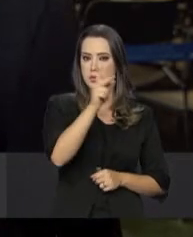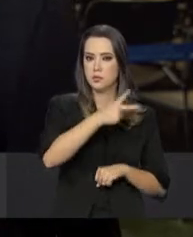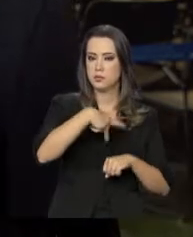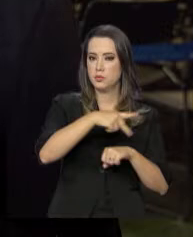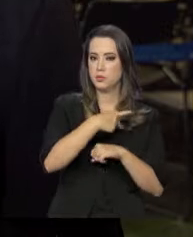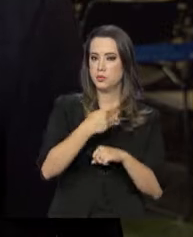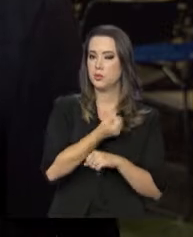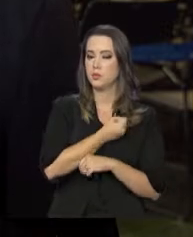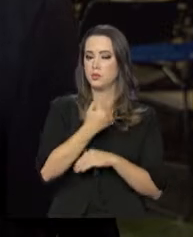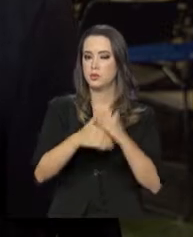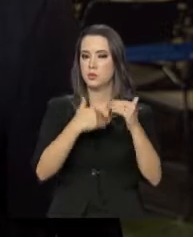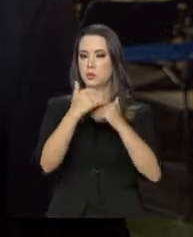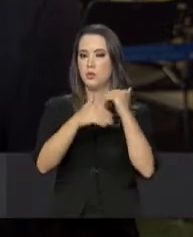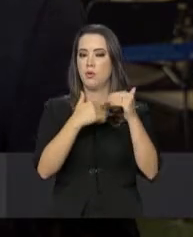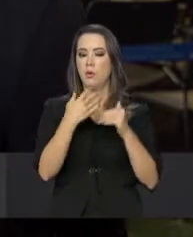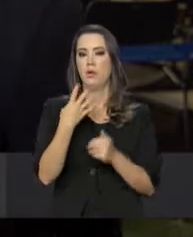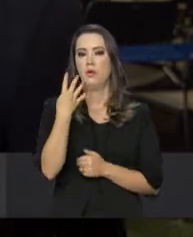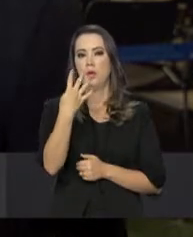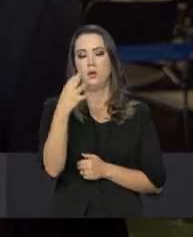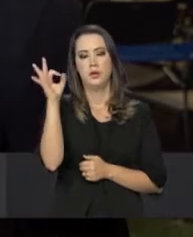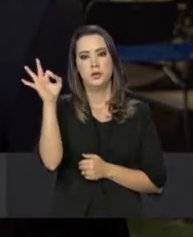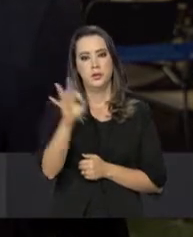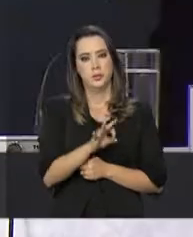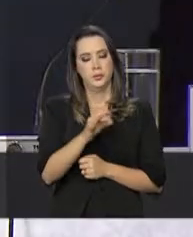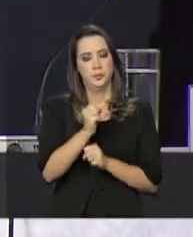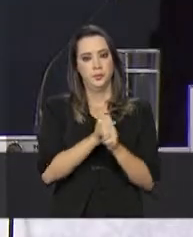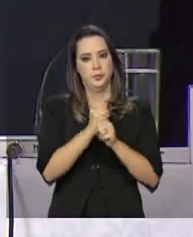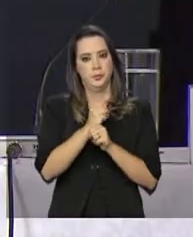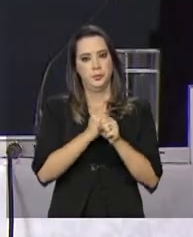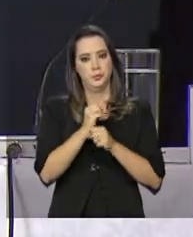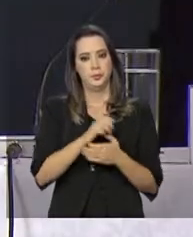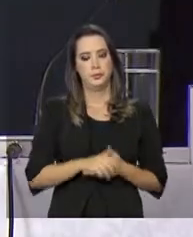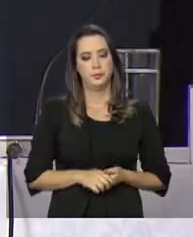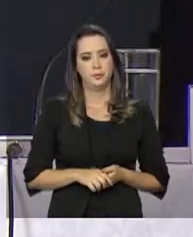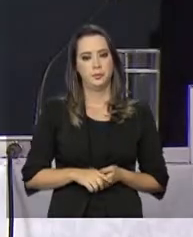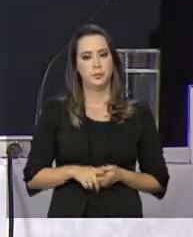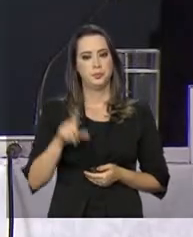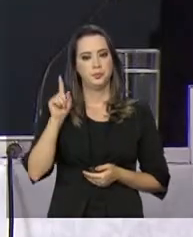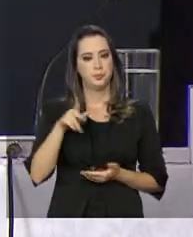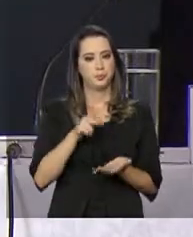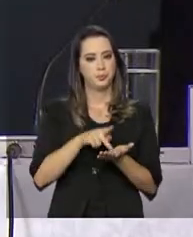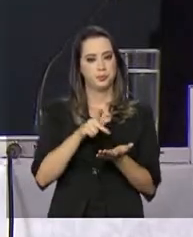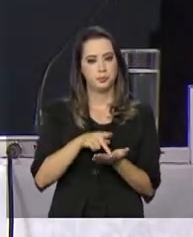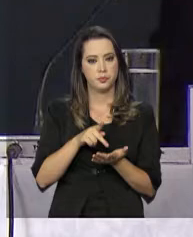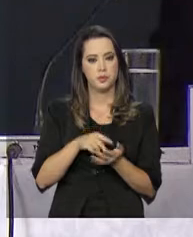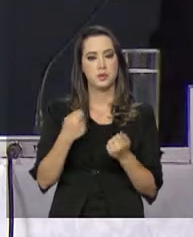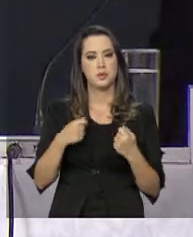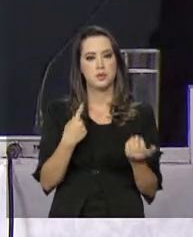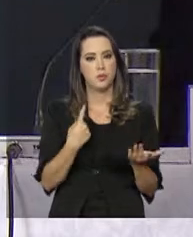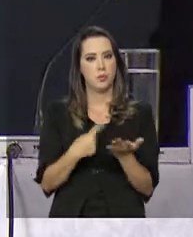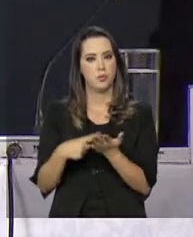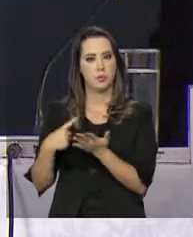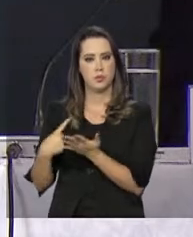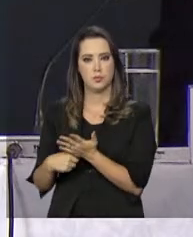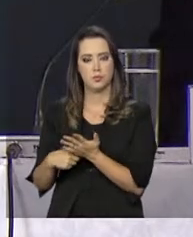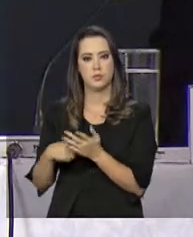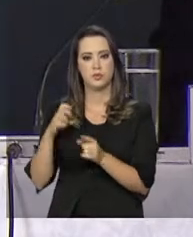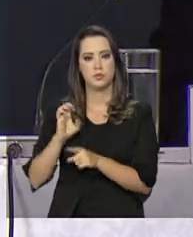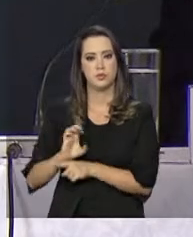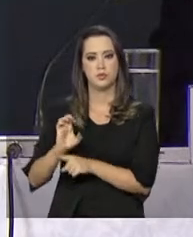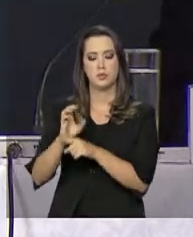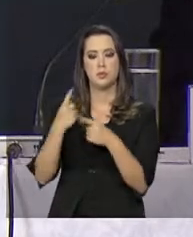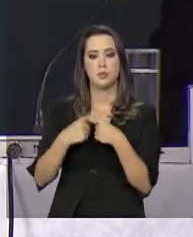aumentando há uma média de 4% ao ano e isso evidentemente terá que ser pactuado com os estados por